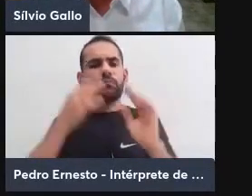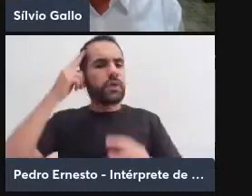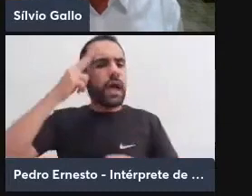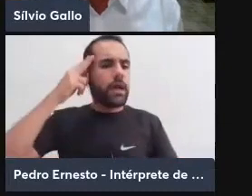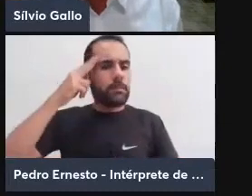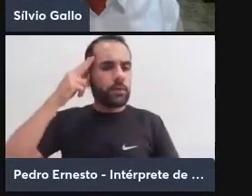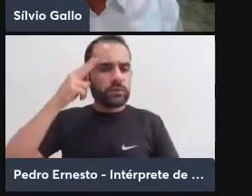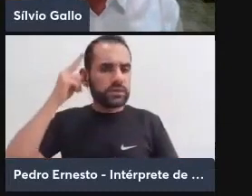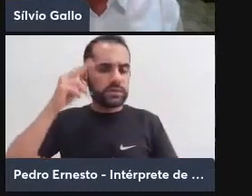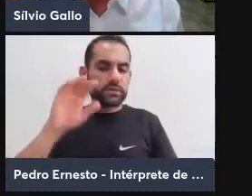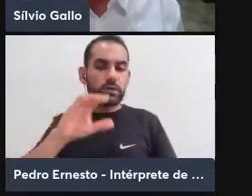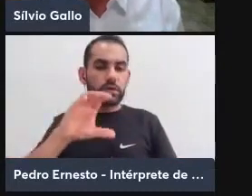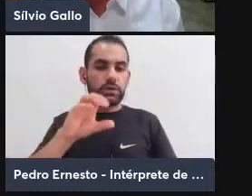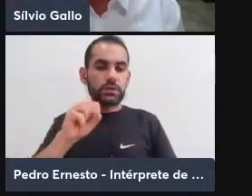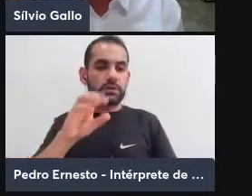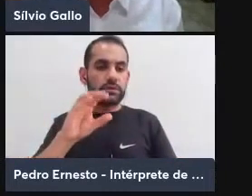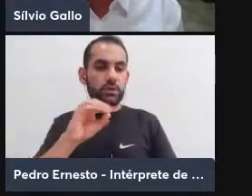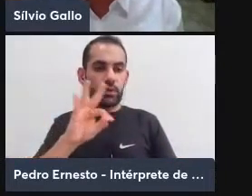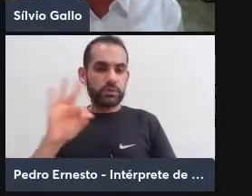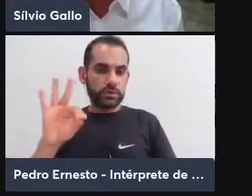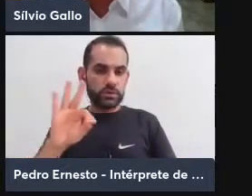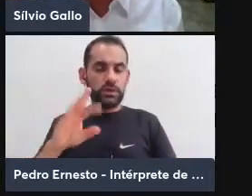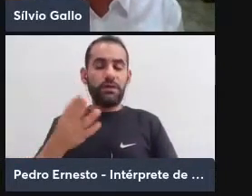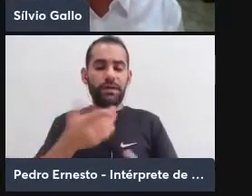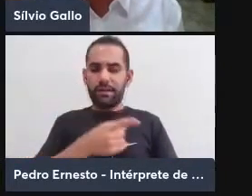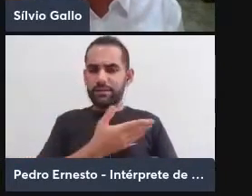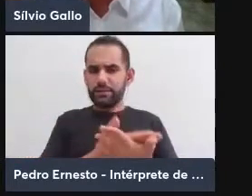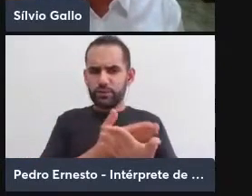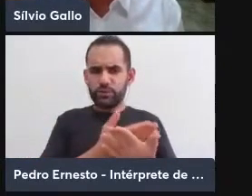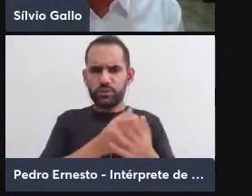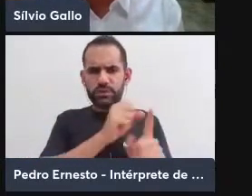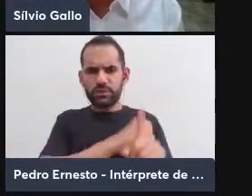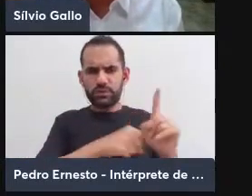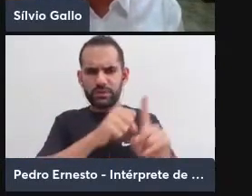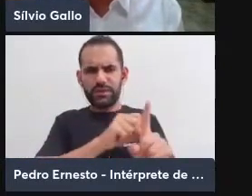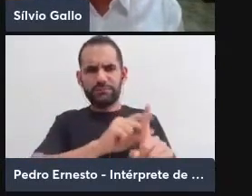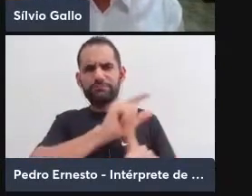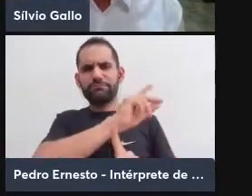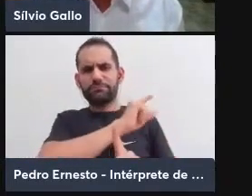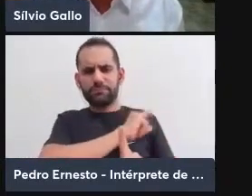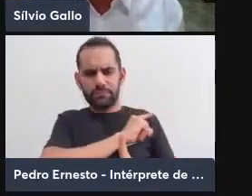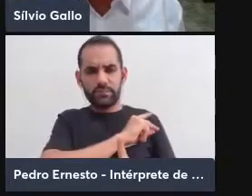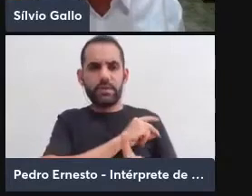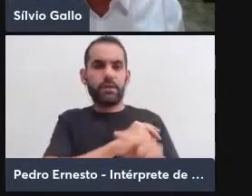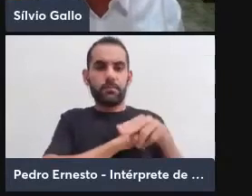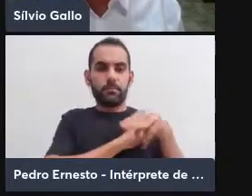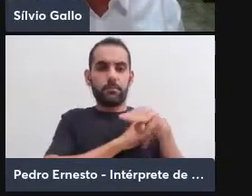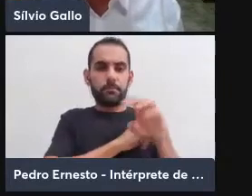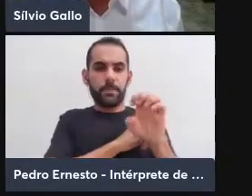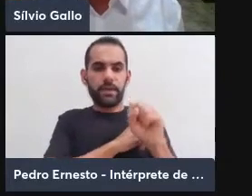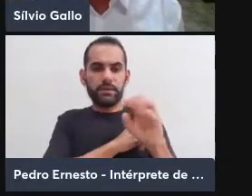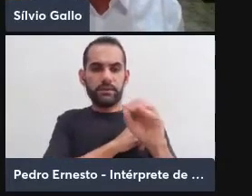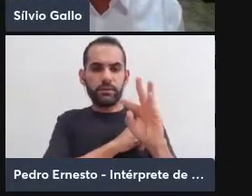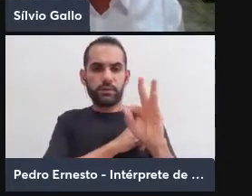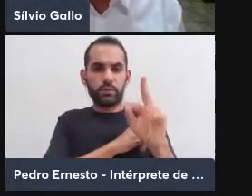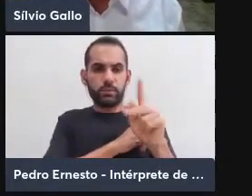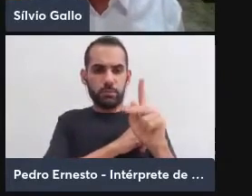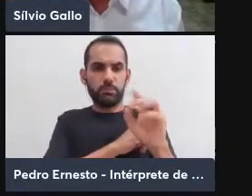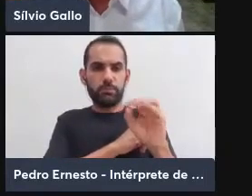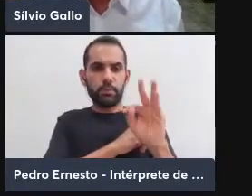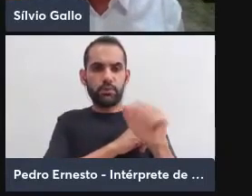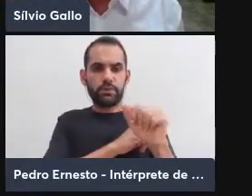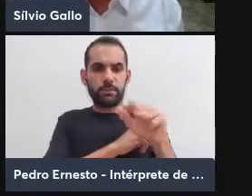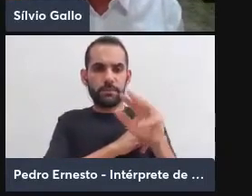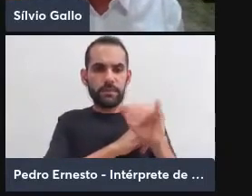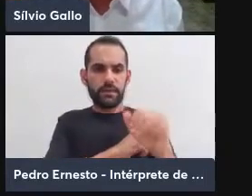Scott? Ele estuda as sociedades, as chamadas sociedades primitivas mesopotâmicas, naquela mesma região onde se